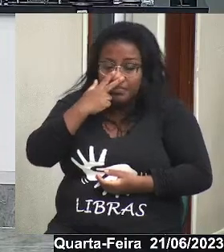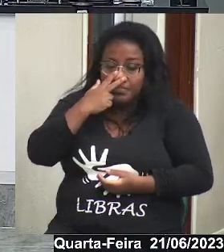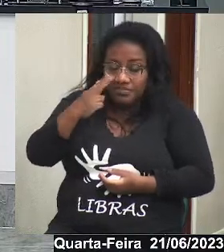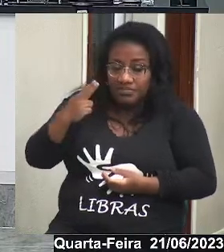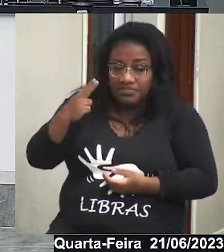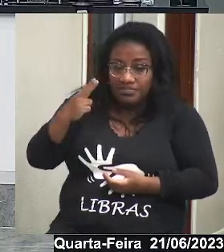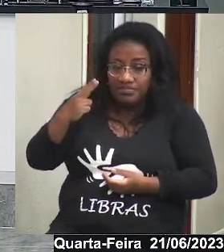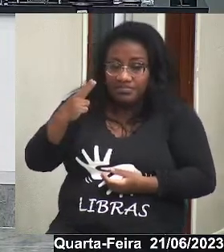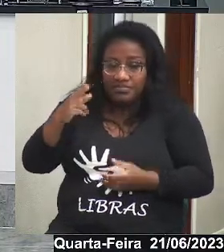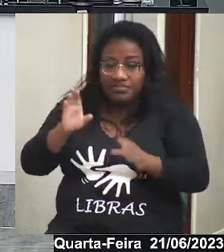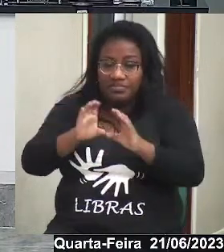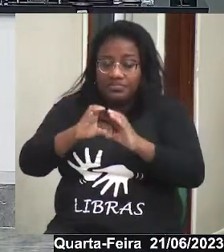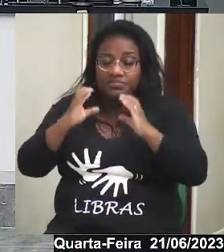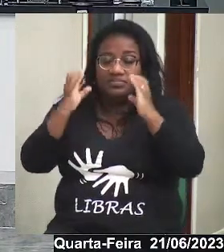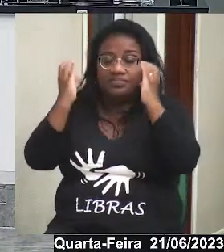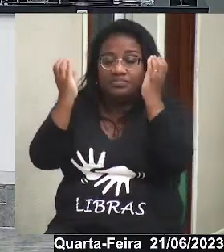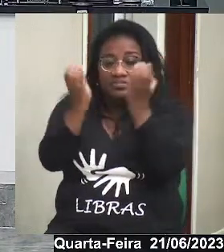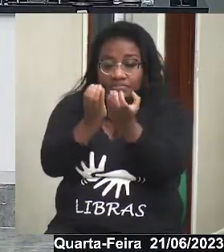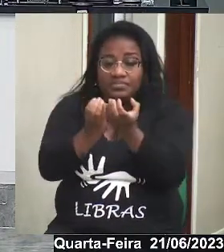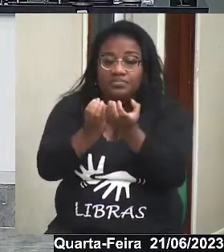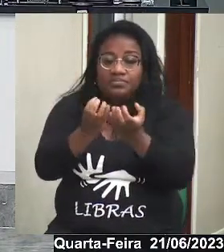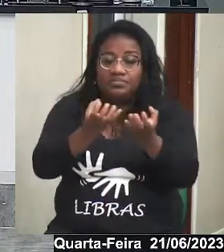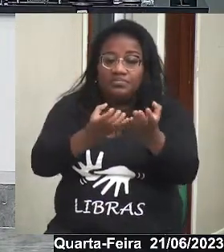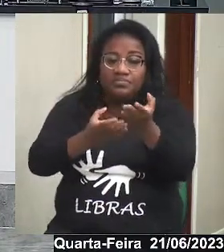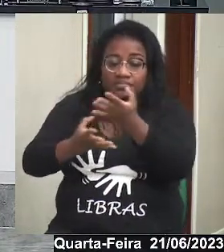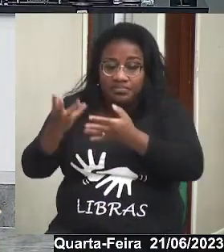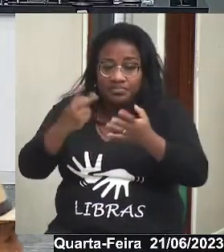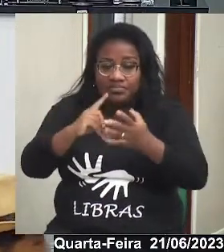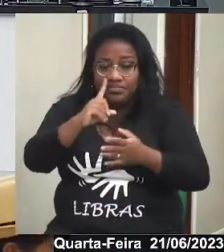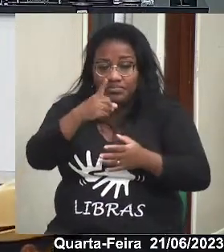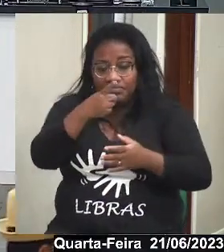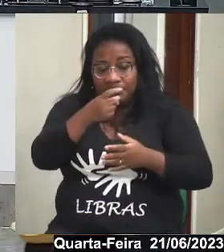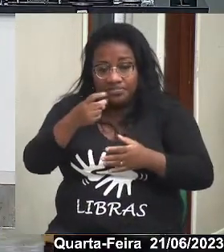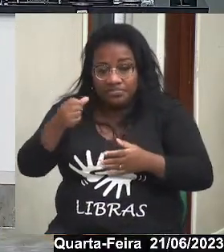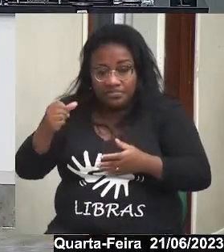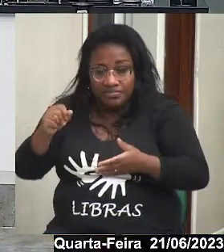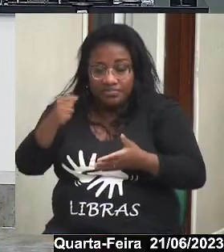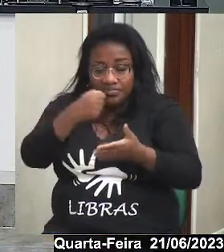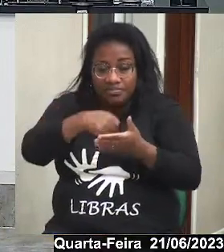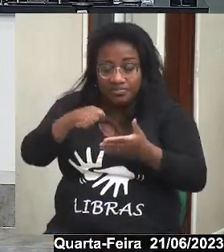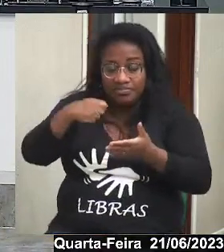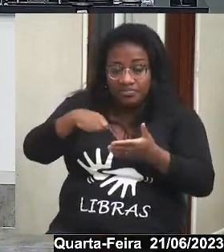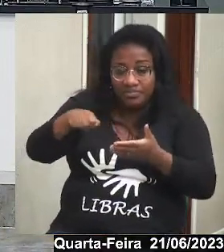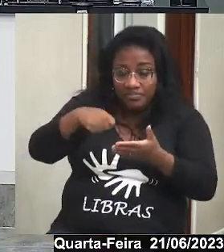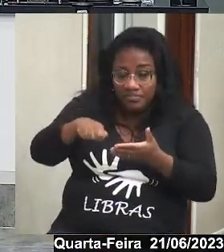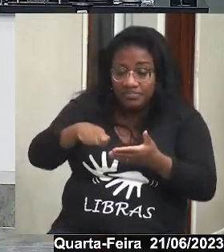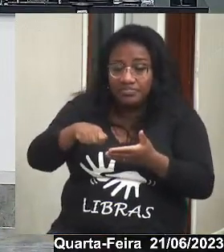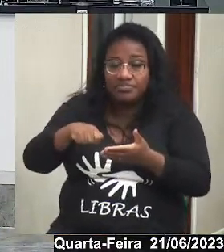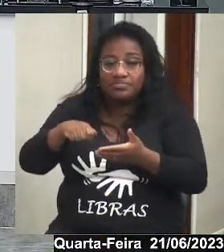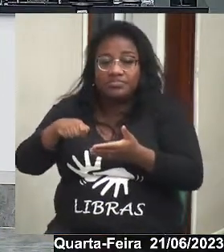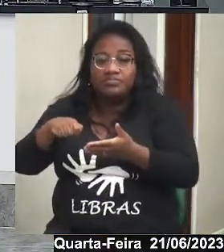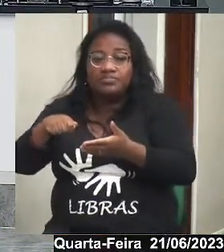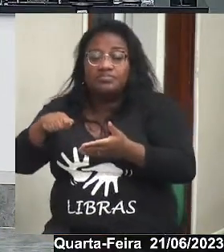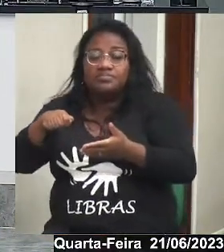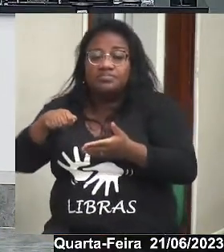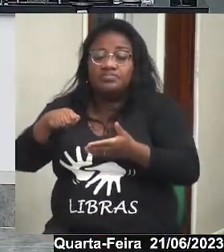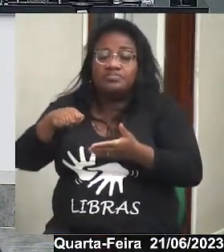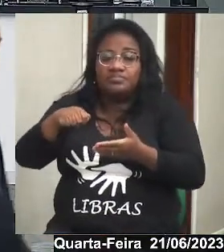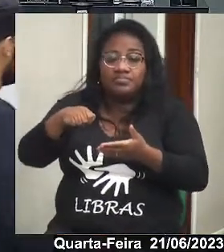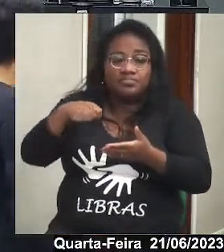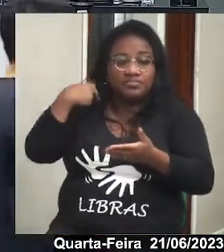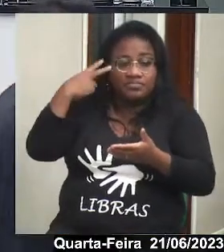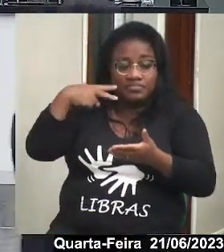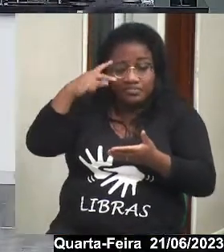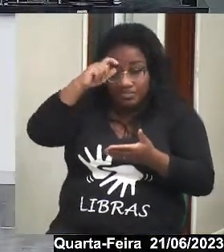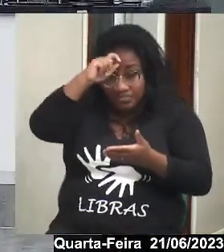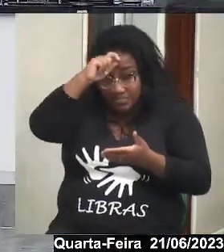Parecer da Comissão Mista Permanente, projeto de lei 63/2023, autoria do vereador José de Souza Santos. Dispõe